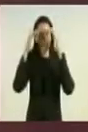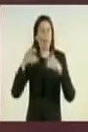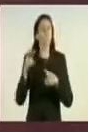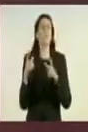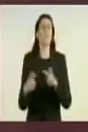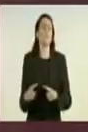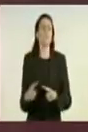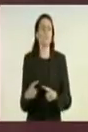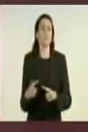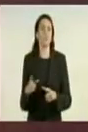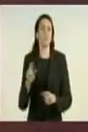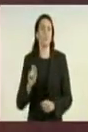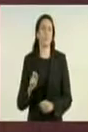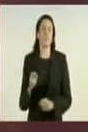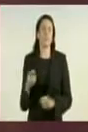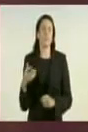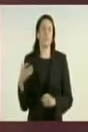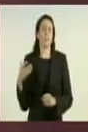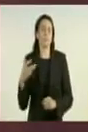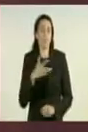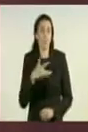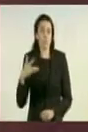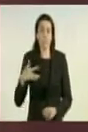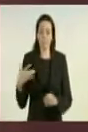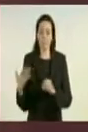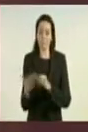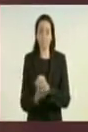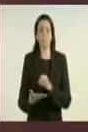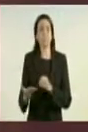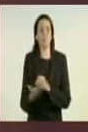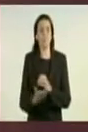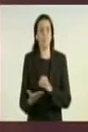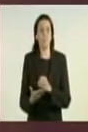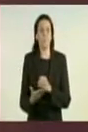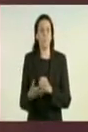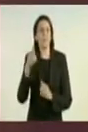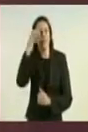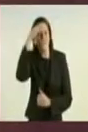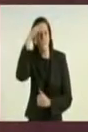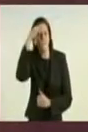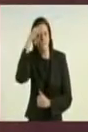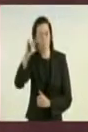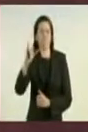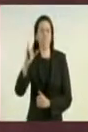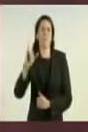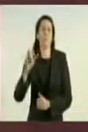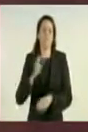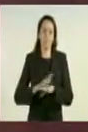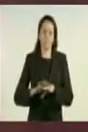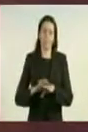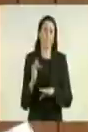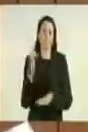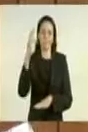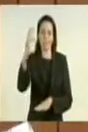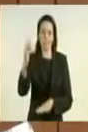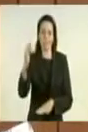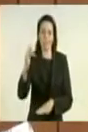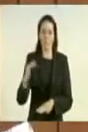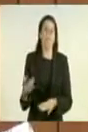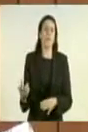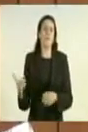na prevenção e procurando criar as condições de trabalho em parceria com os municípios e